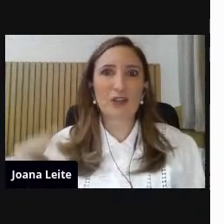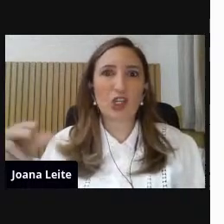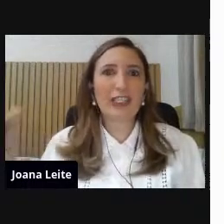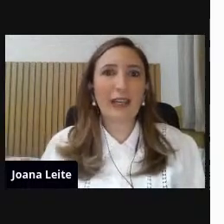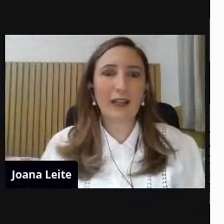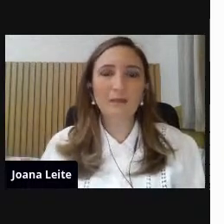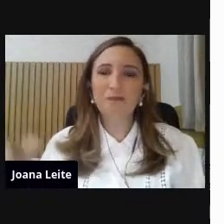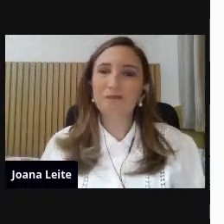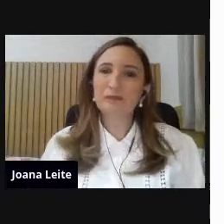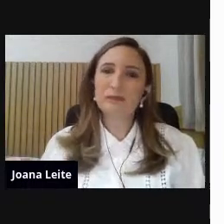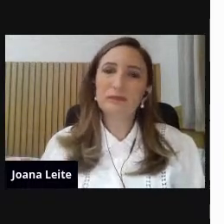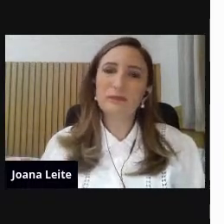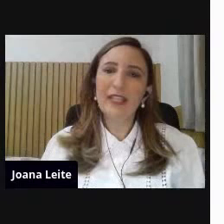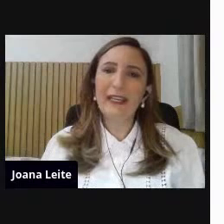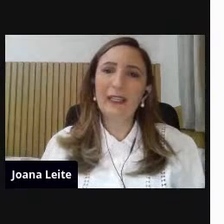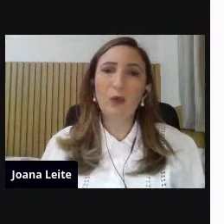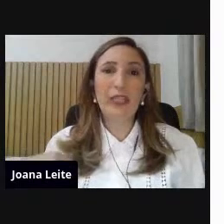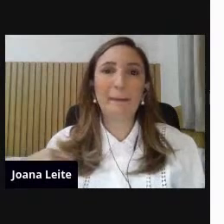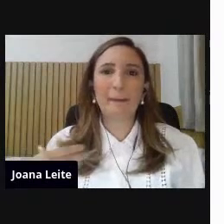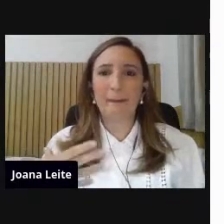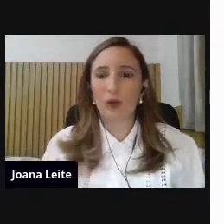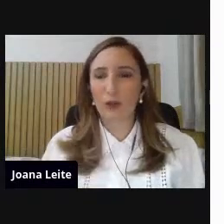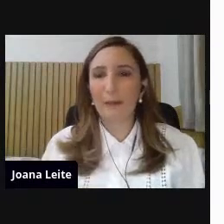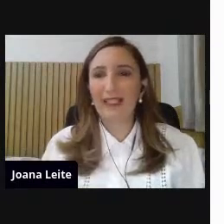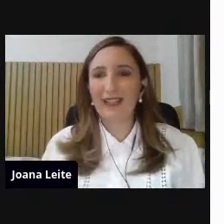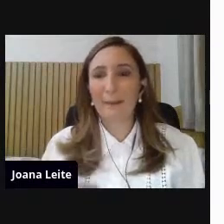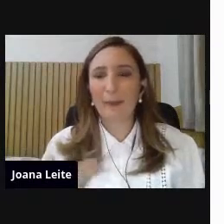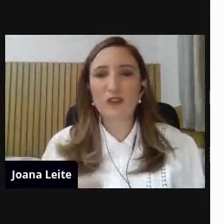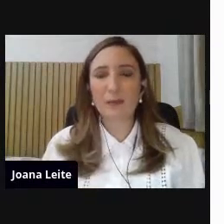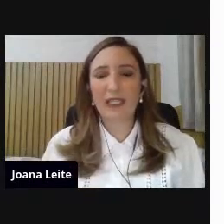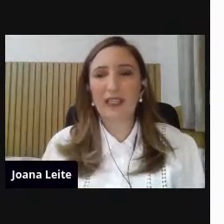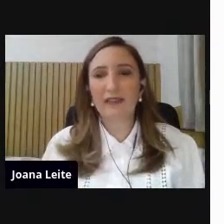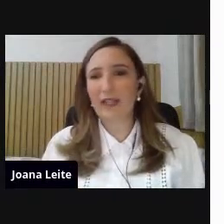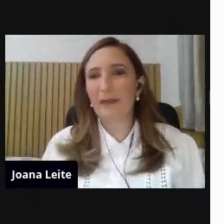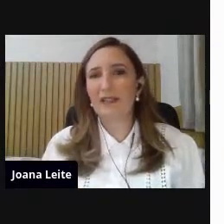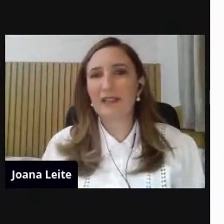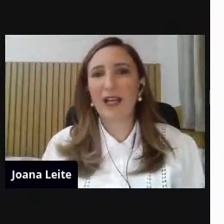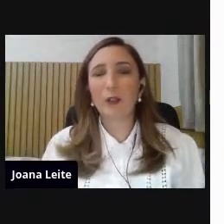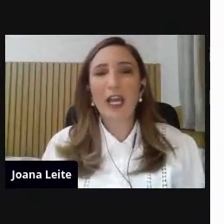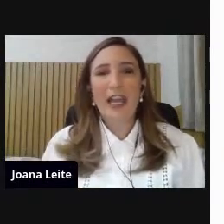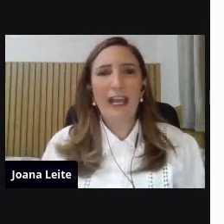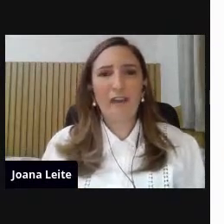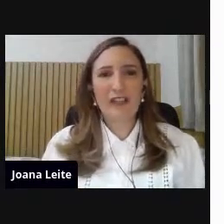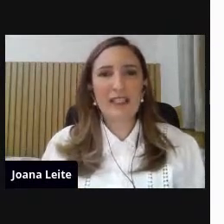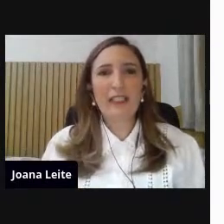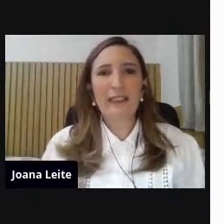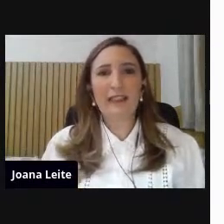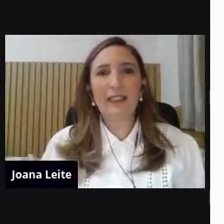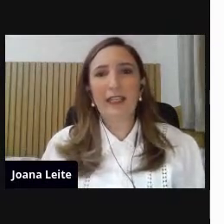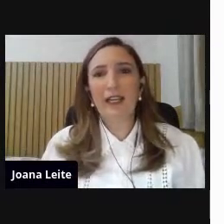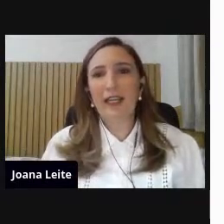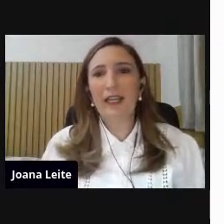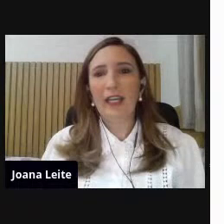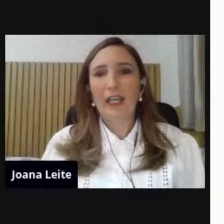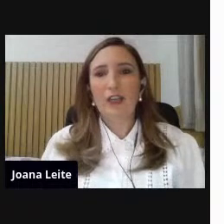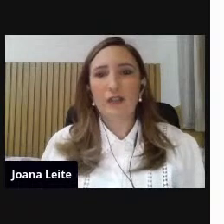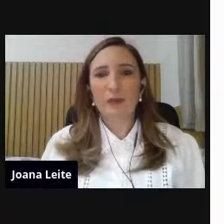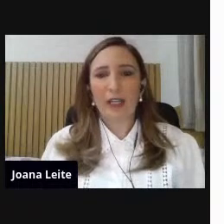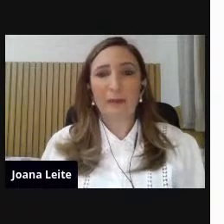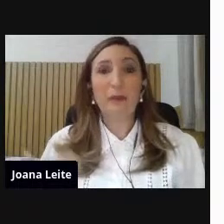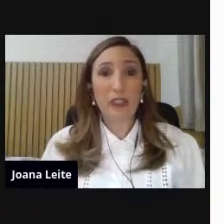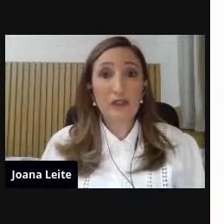que aproveitar essa janela, onde a probabilidade, a possibilidade de aprendizado, ela é facilitada e ela